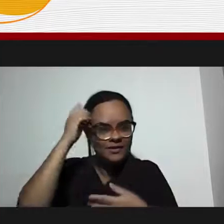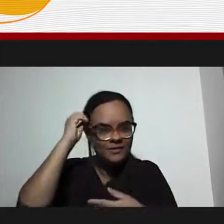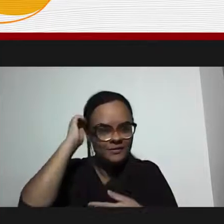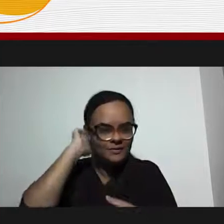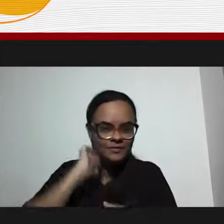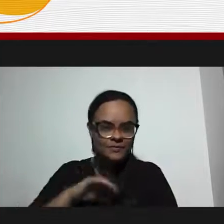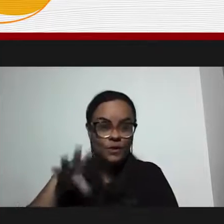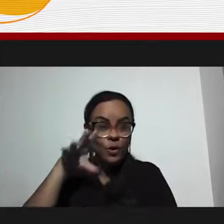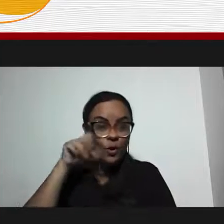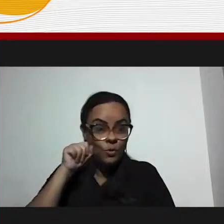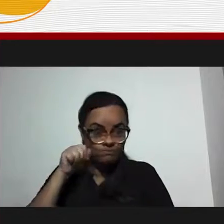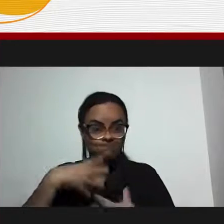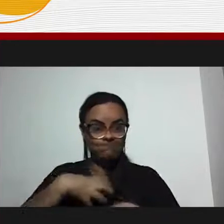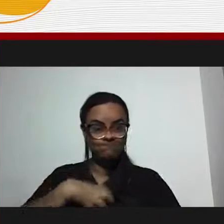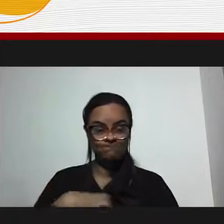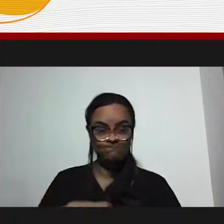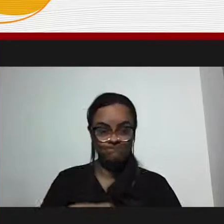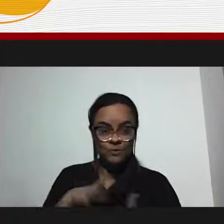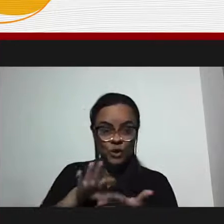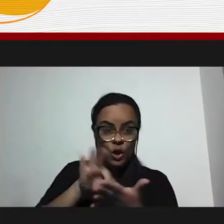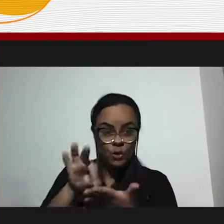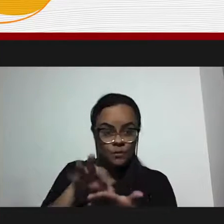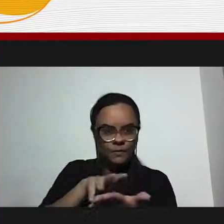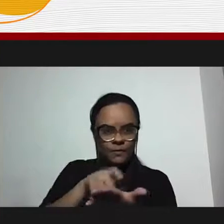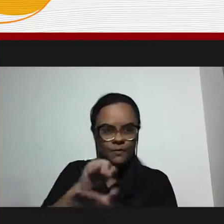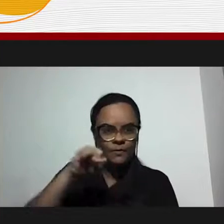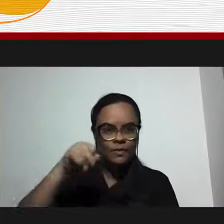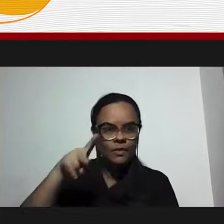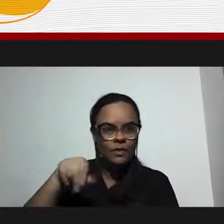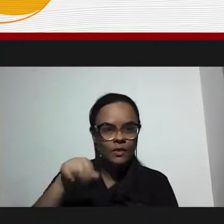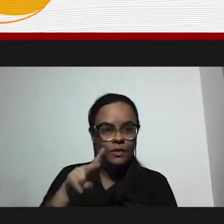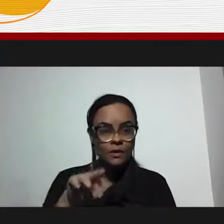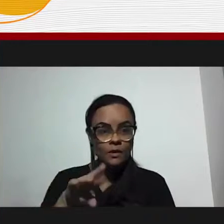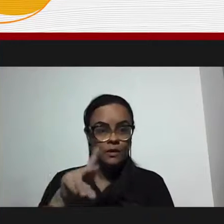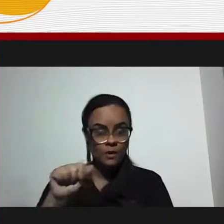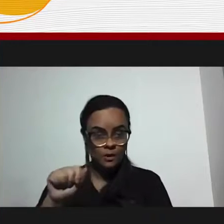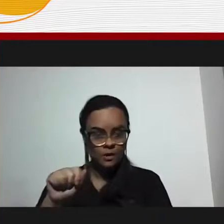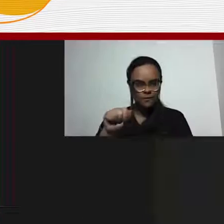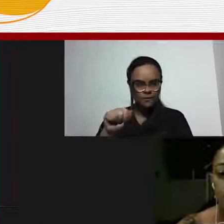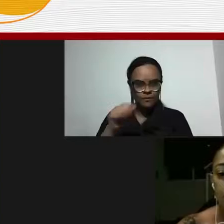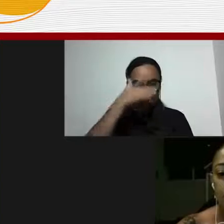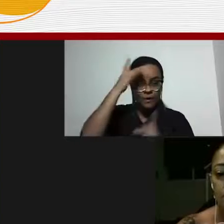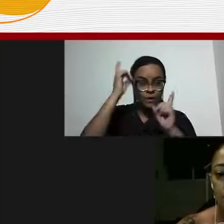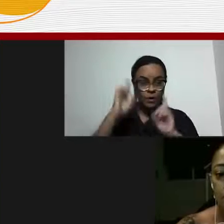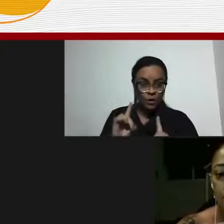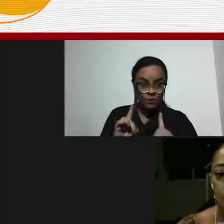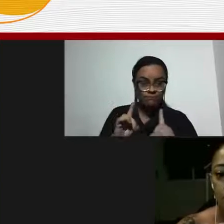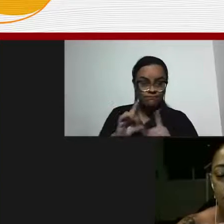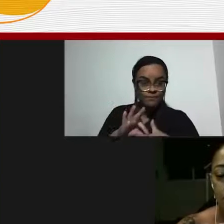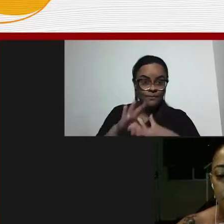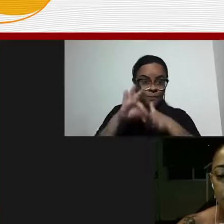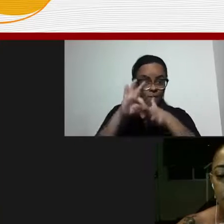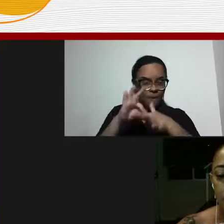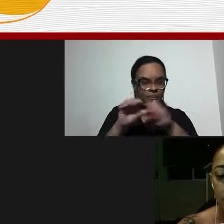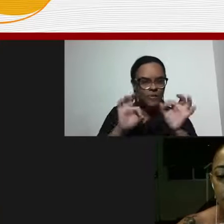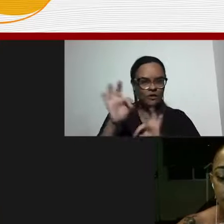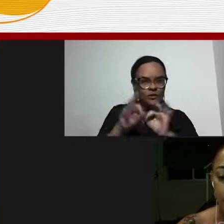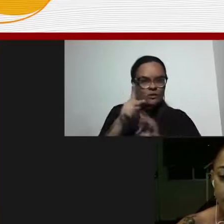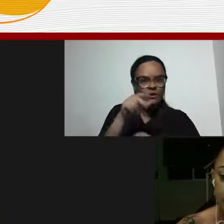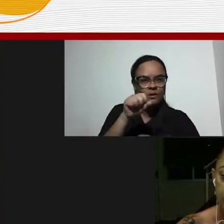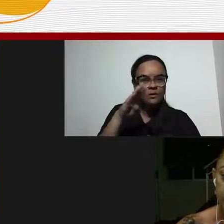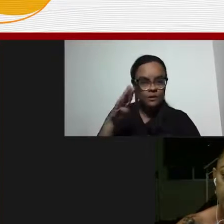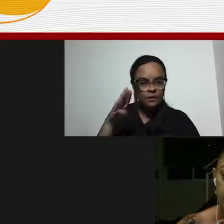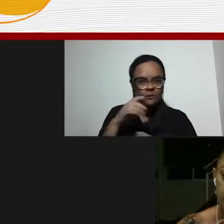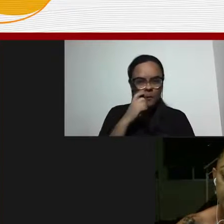ouvir uma das pessoas inscritas, Edilamar Carvalho, pessoa com deficiência, coordenadora do PSB Inclusão